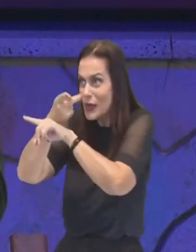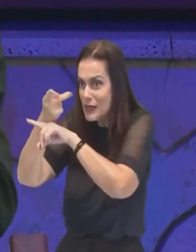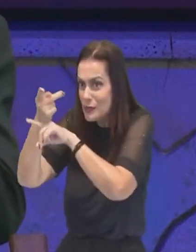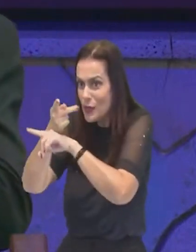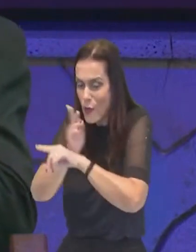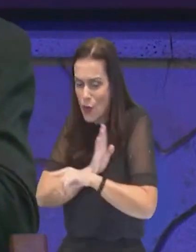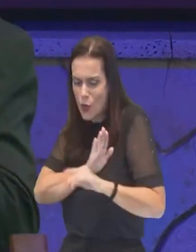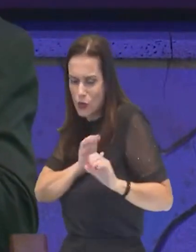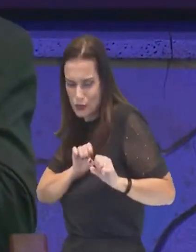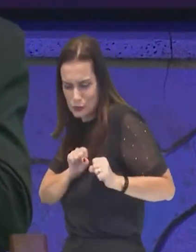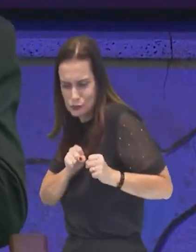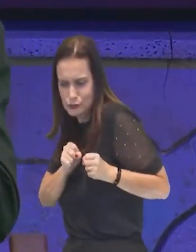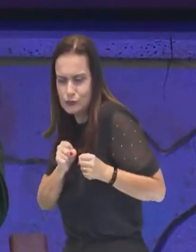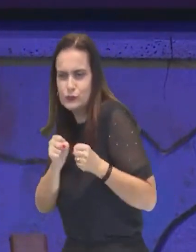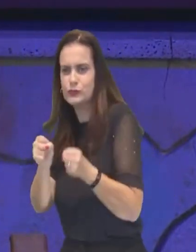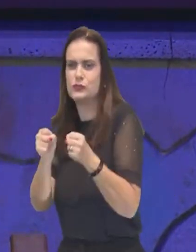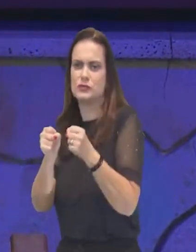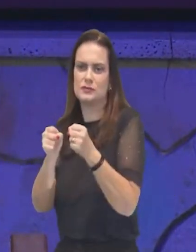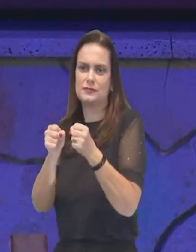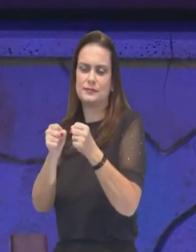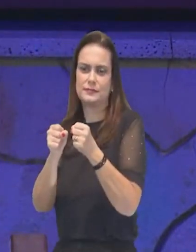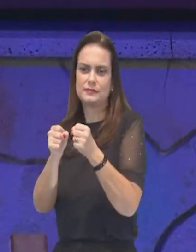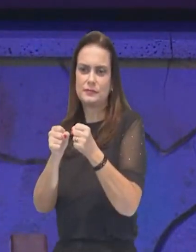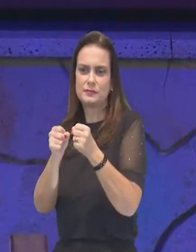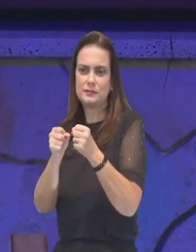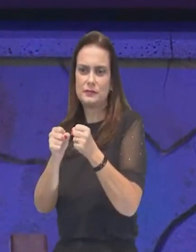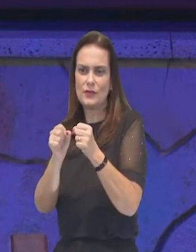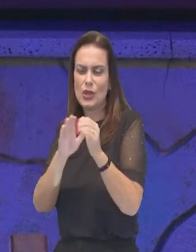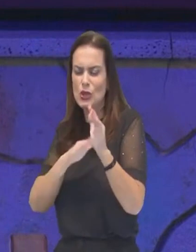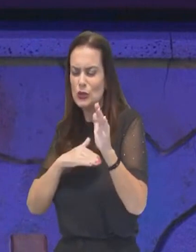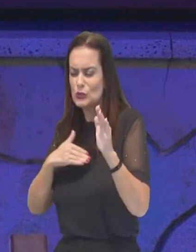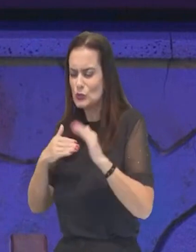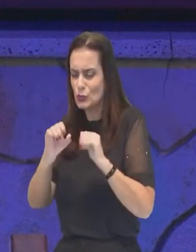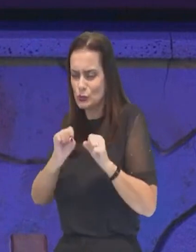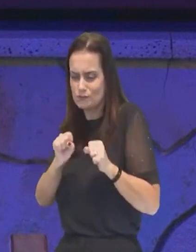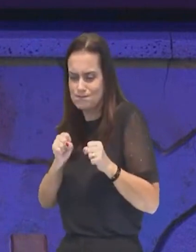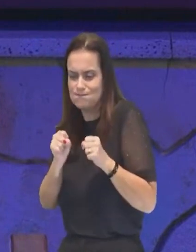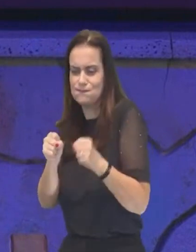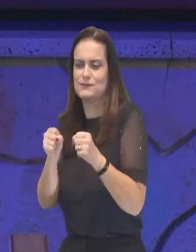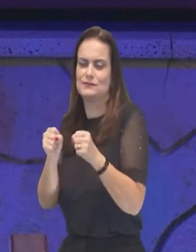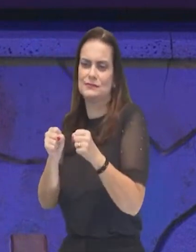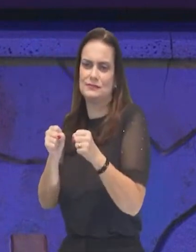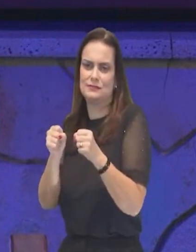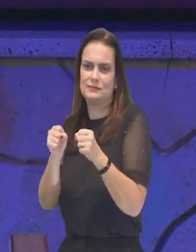de todo o seu coração, de todo o seu coração.